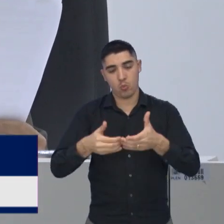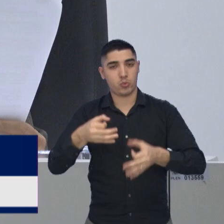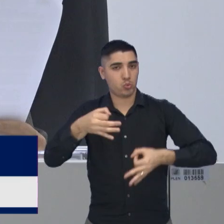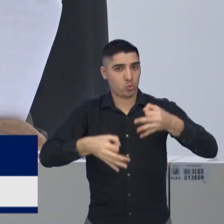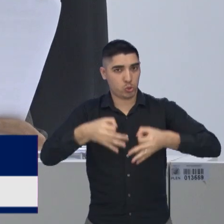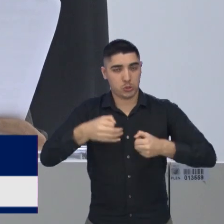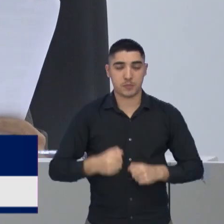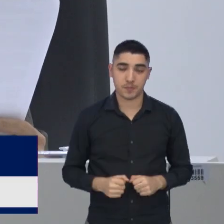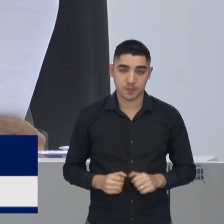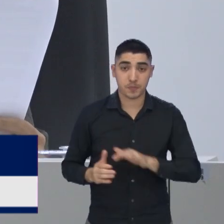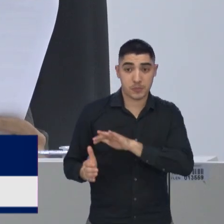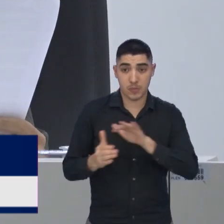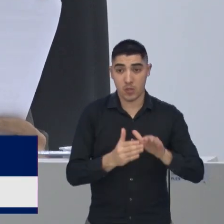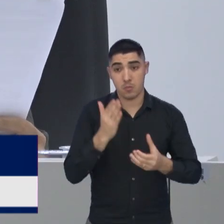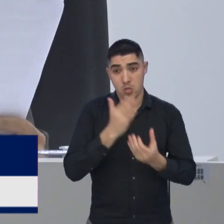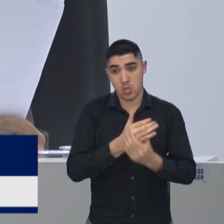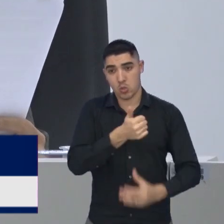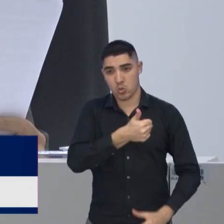Processo número